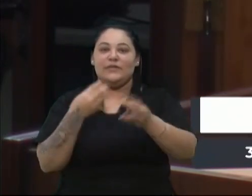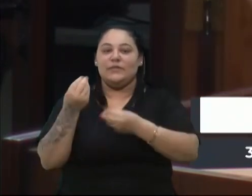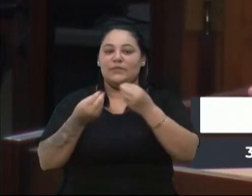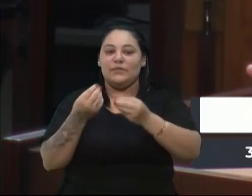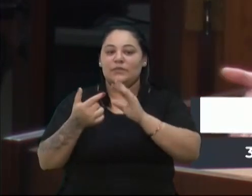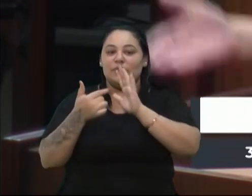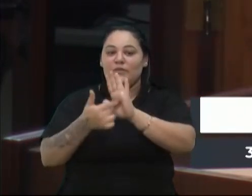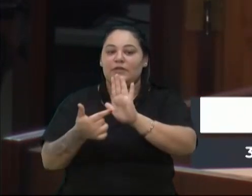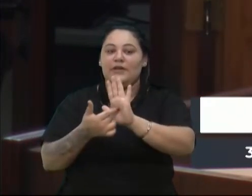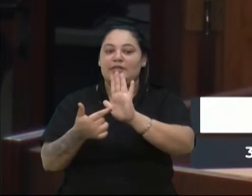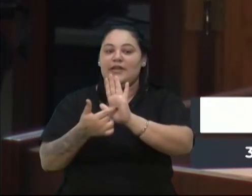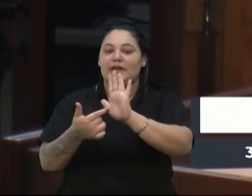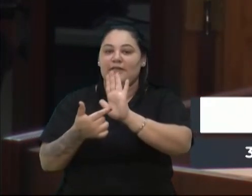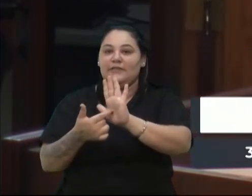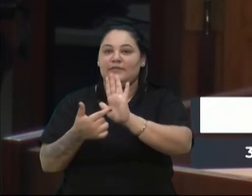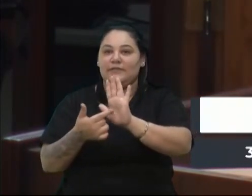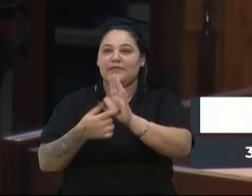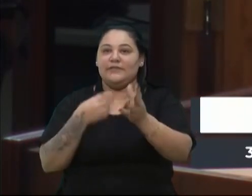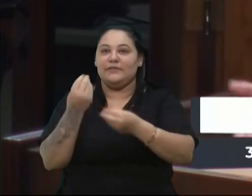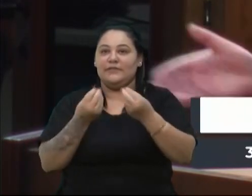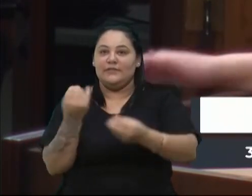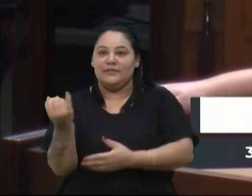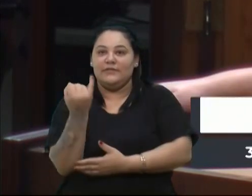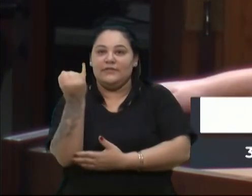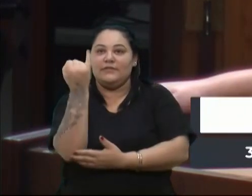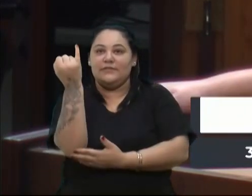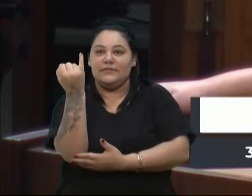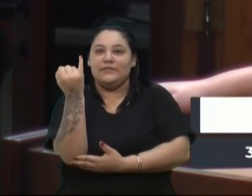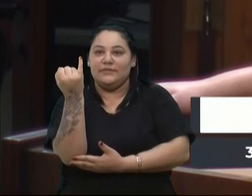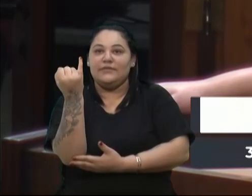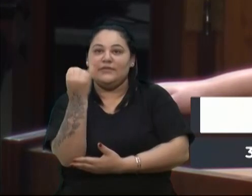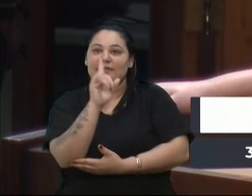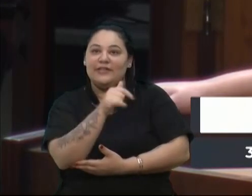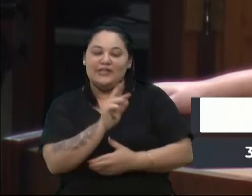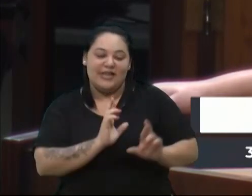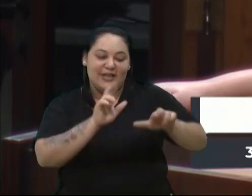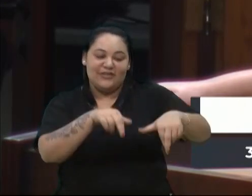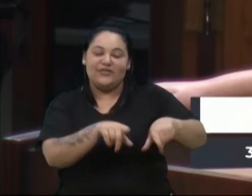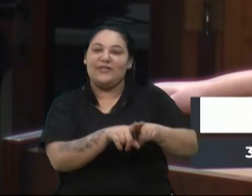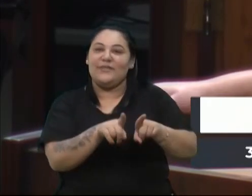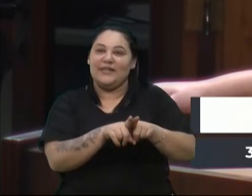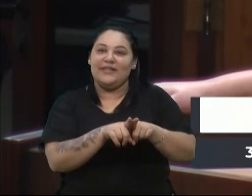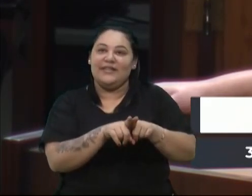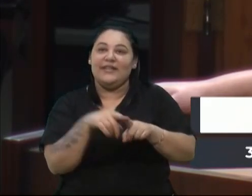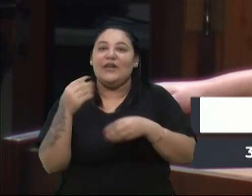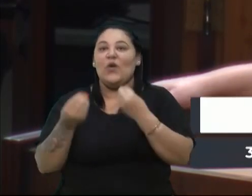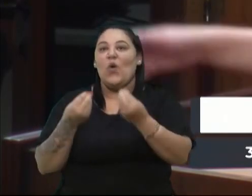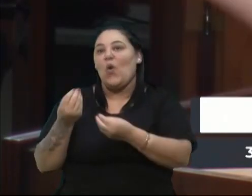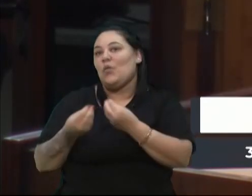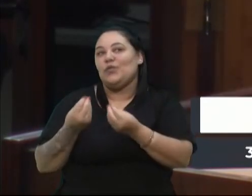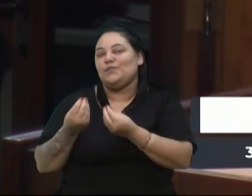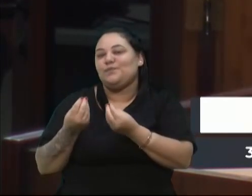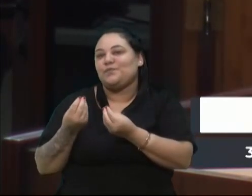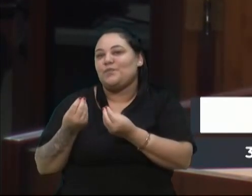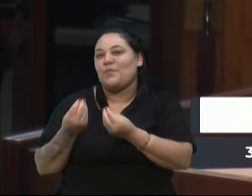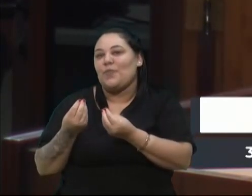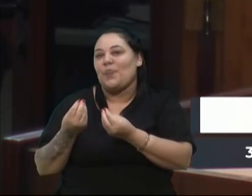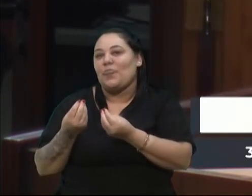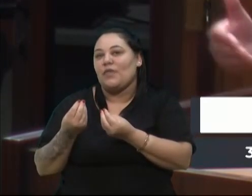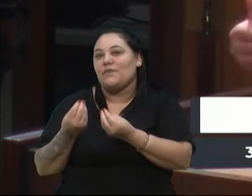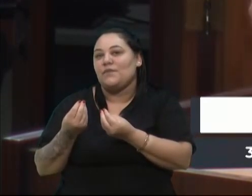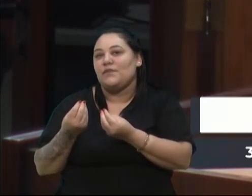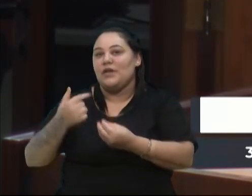é importante, é significativo para a nossa região e, de fato, é como se eu,